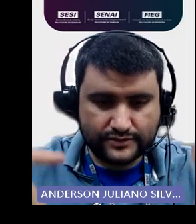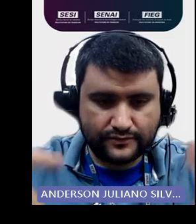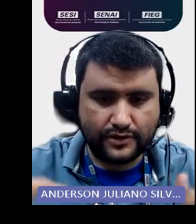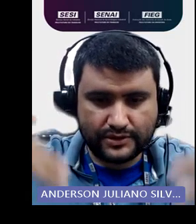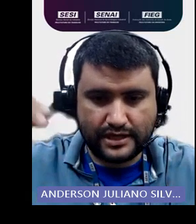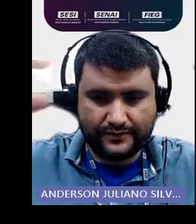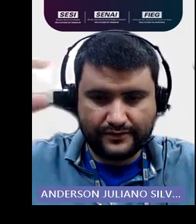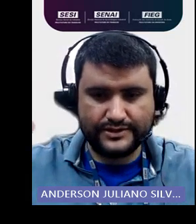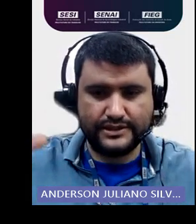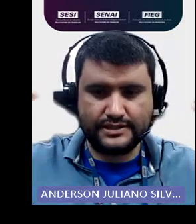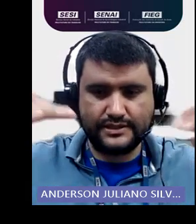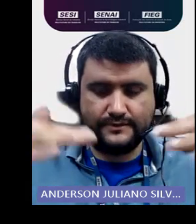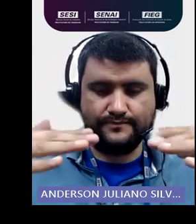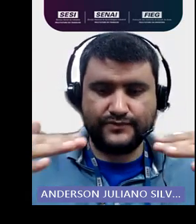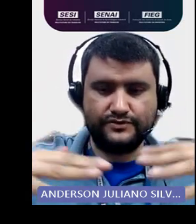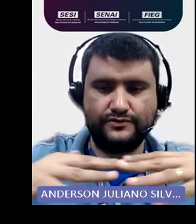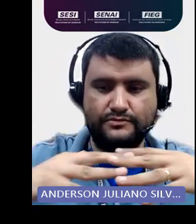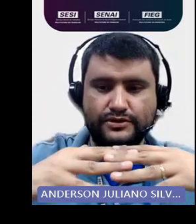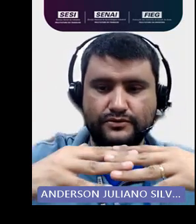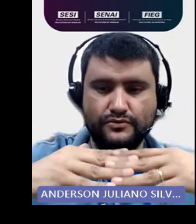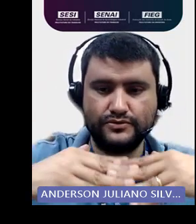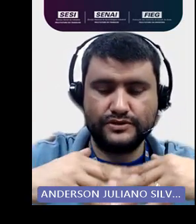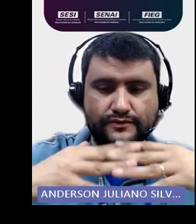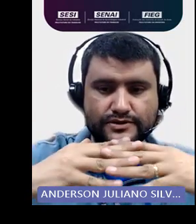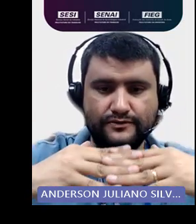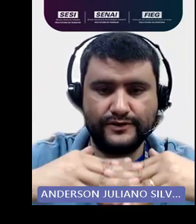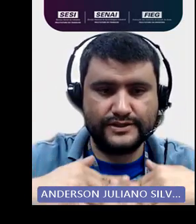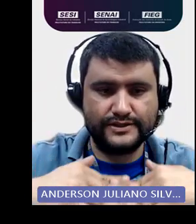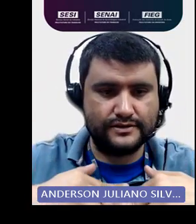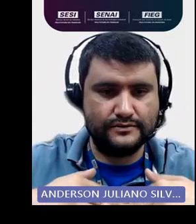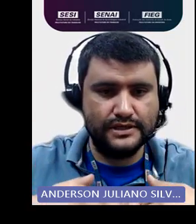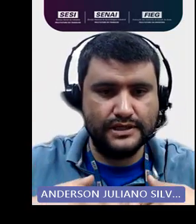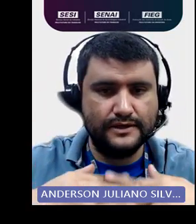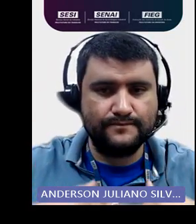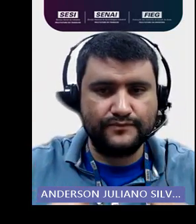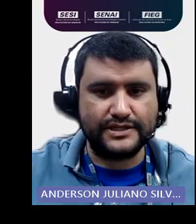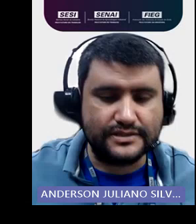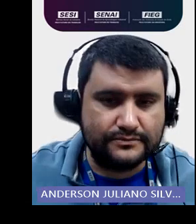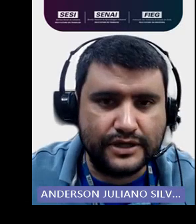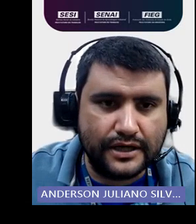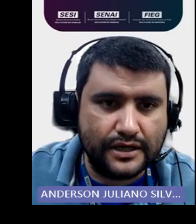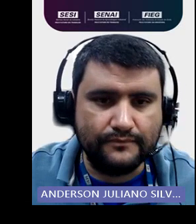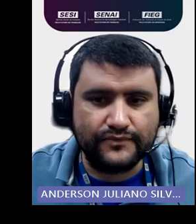faço ali de forma a fazer de forma que eu consigo fazer uma flexão